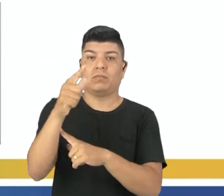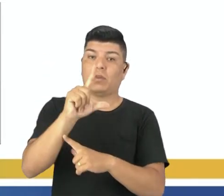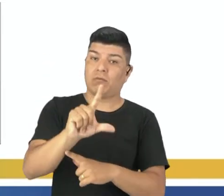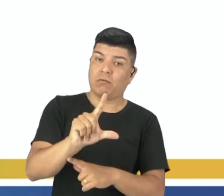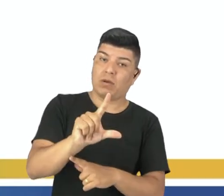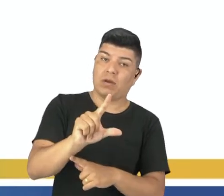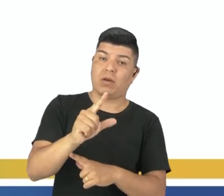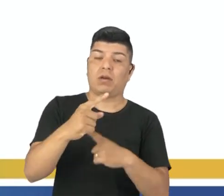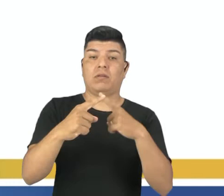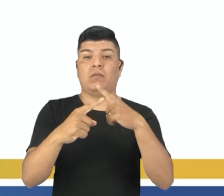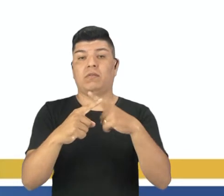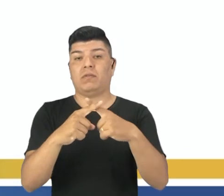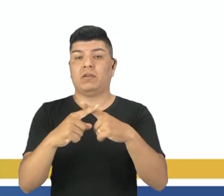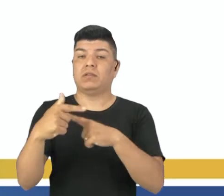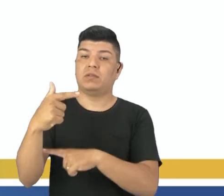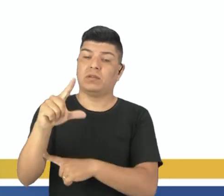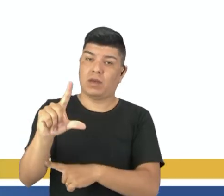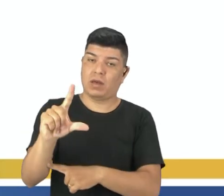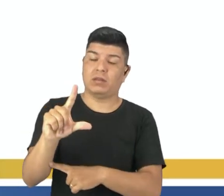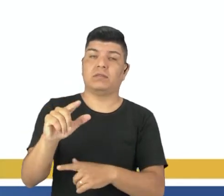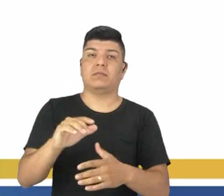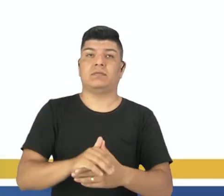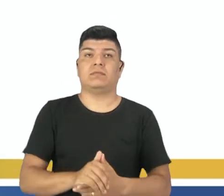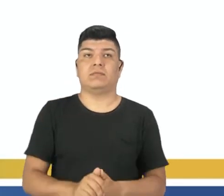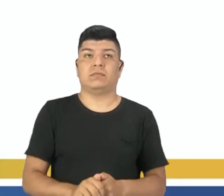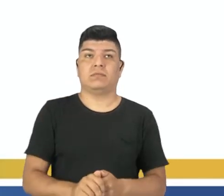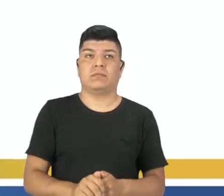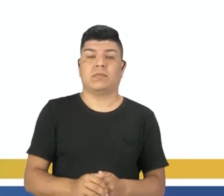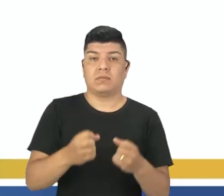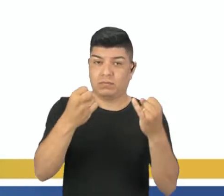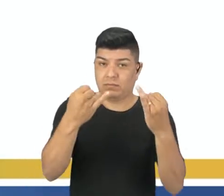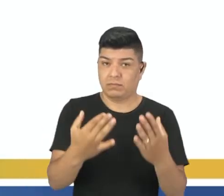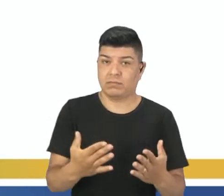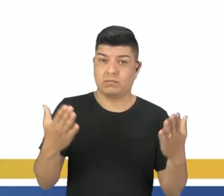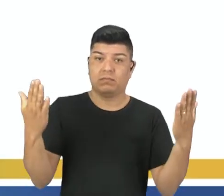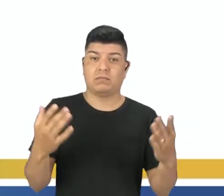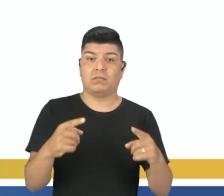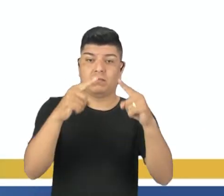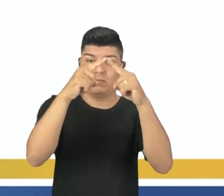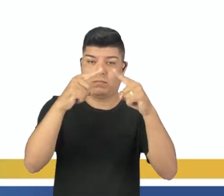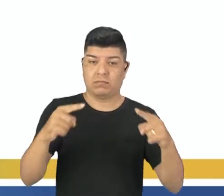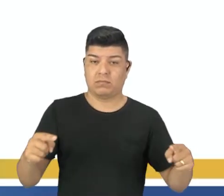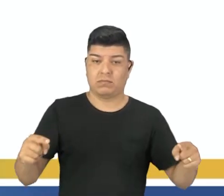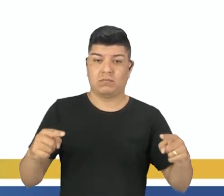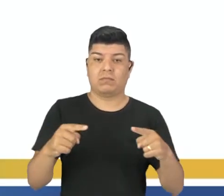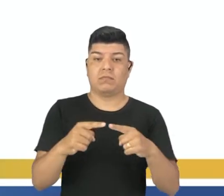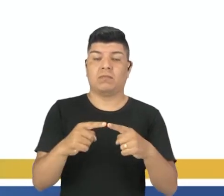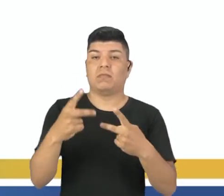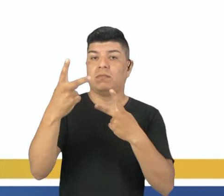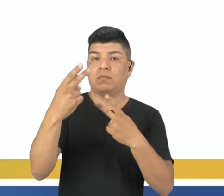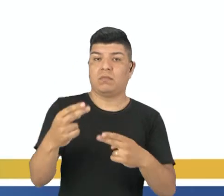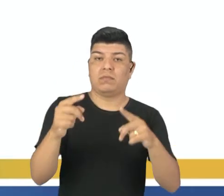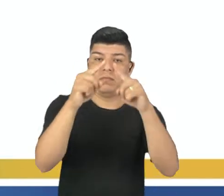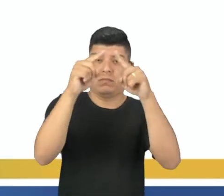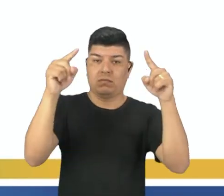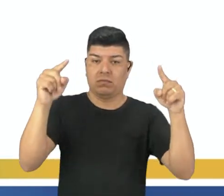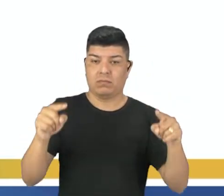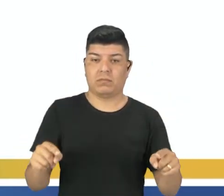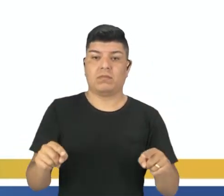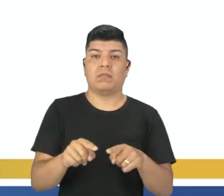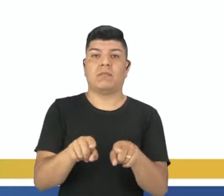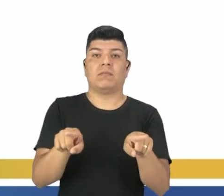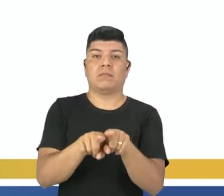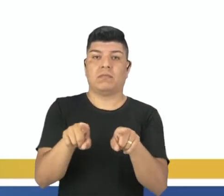quadrado ao lado vezes ele mesmo bom falaremos agora sobre o triângulo então então assim como nós fizemos com os retângulos